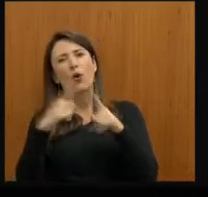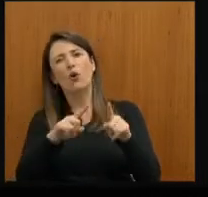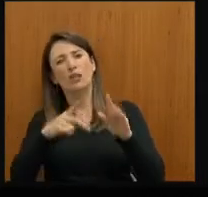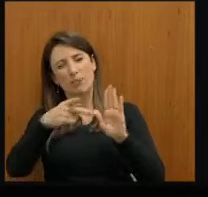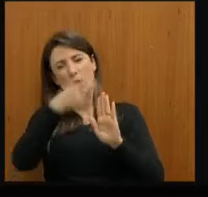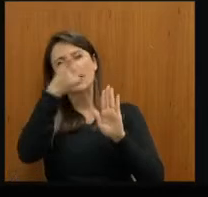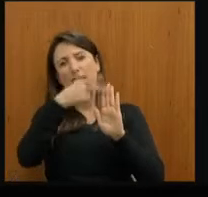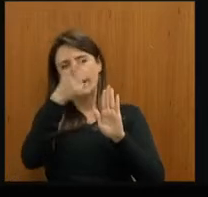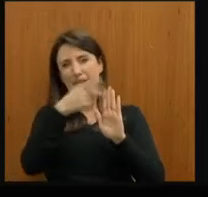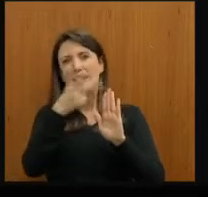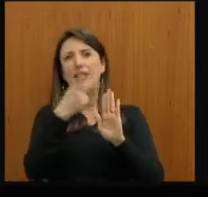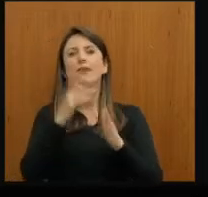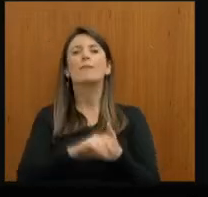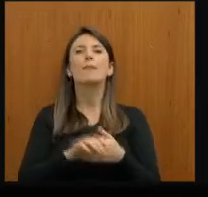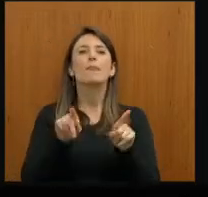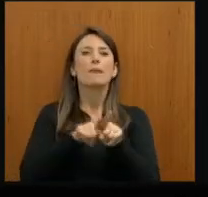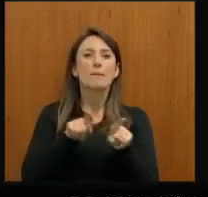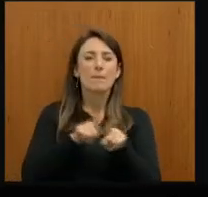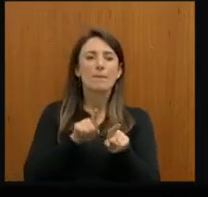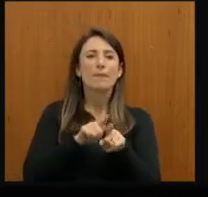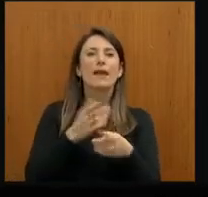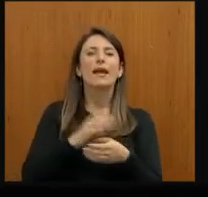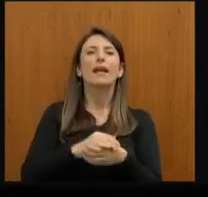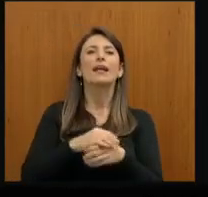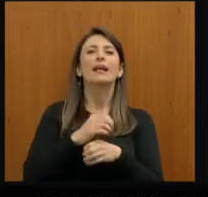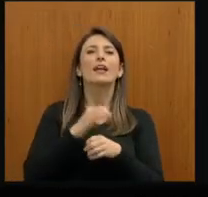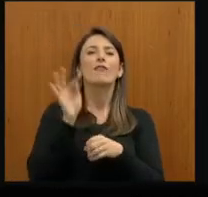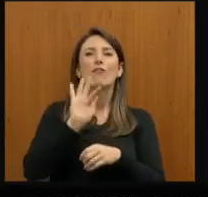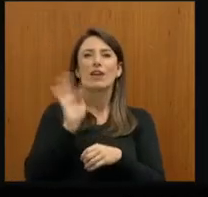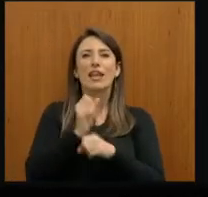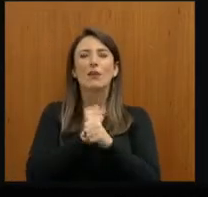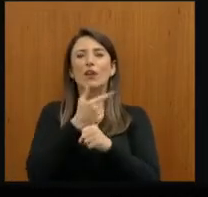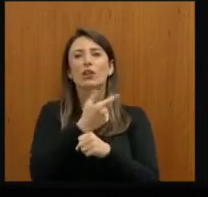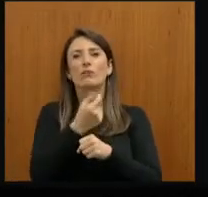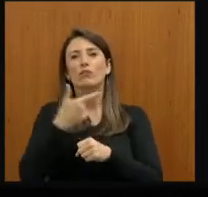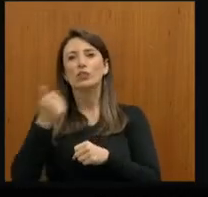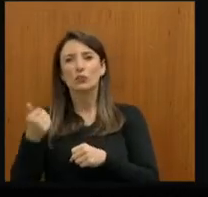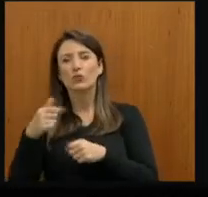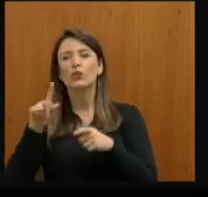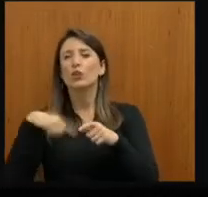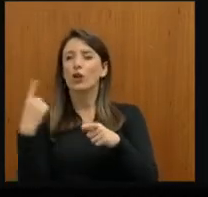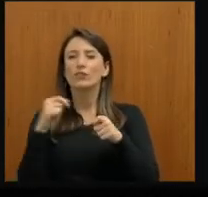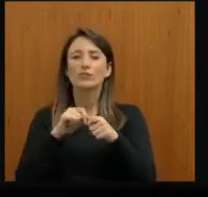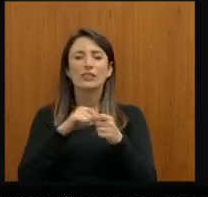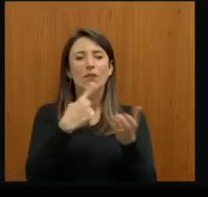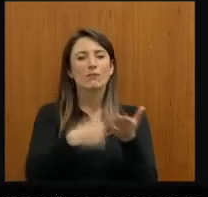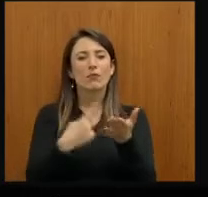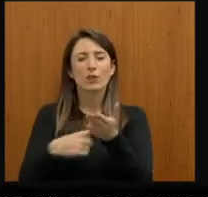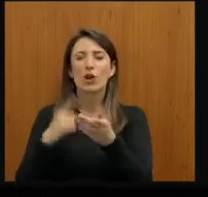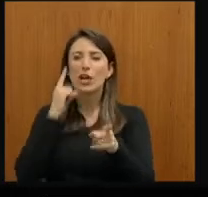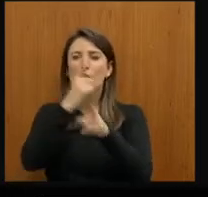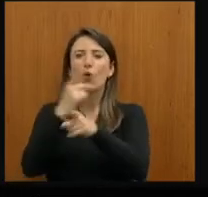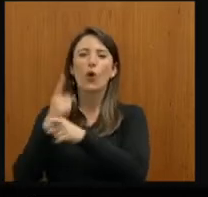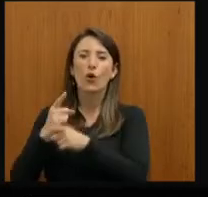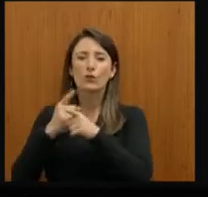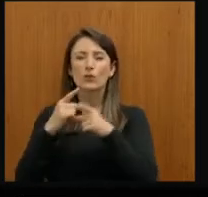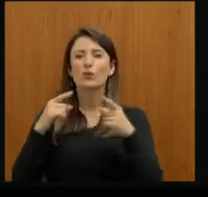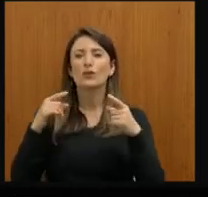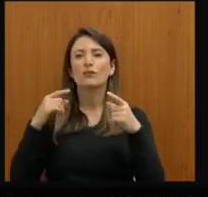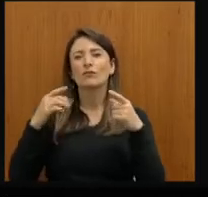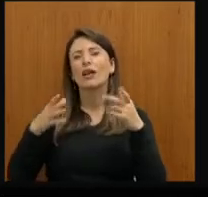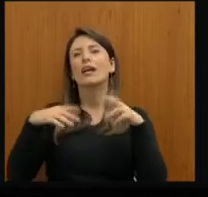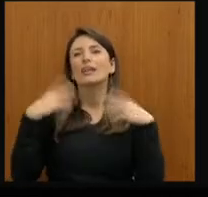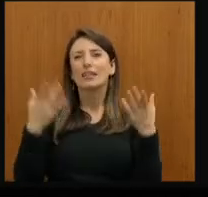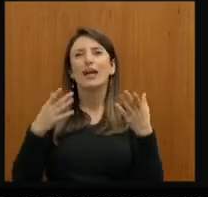fevereiro 2020 e também com outro de dentro Brasil e o off o Ministério da Saúde solicitando a inclusão da